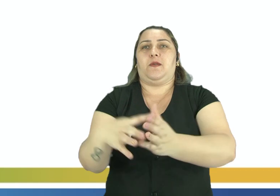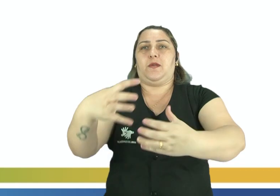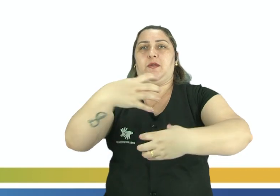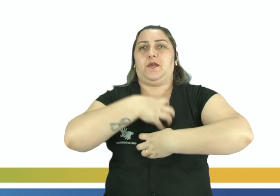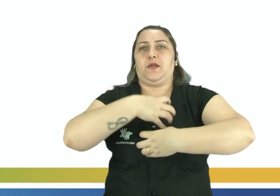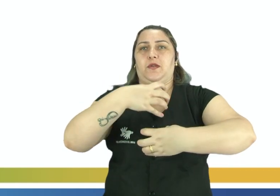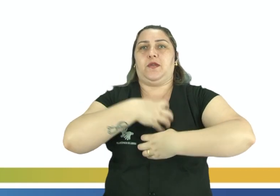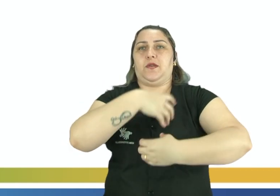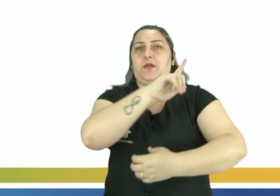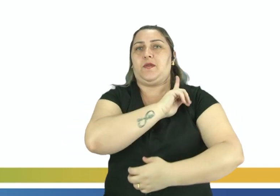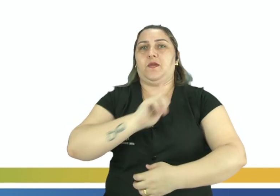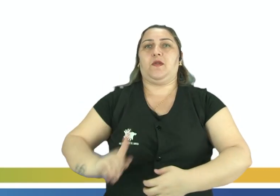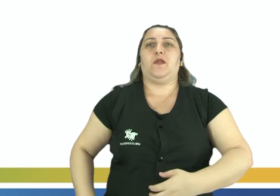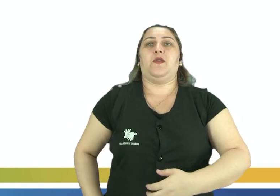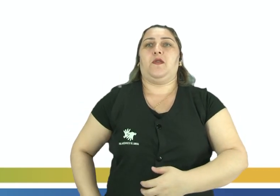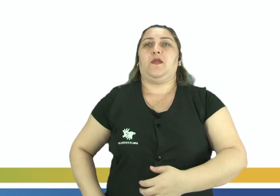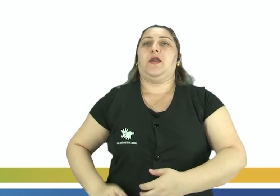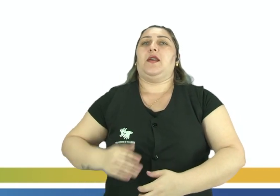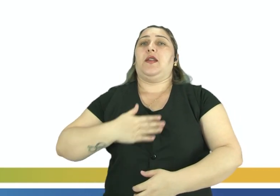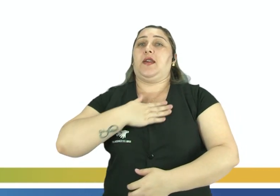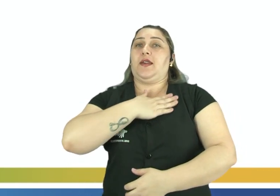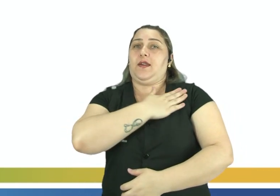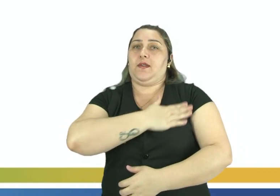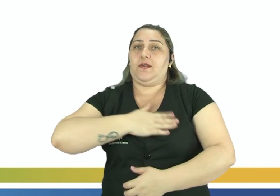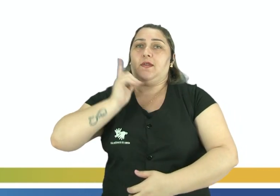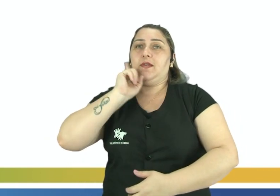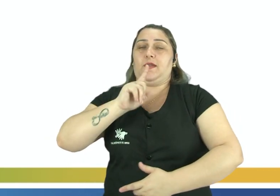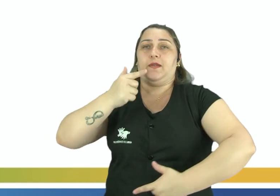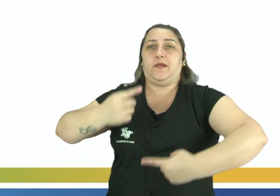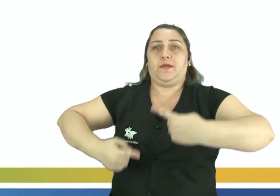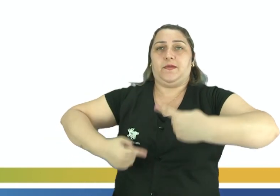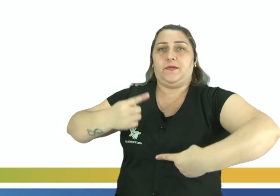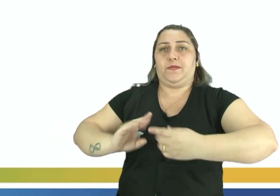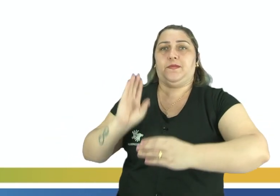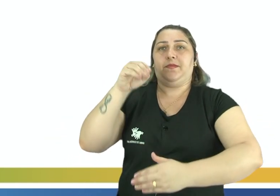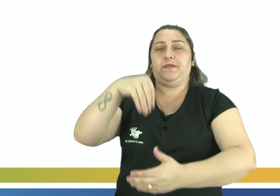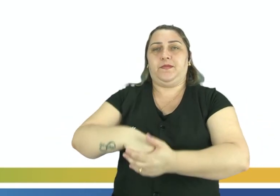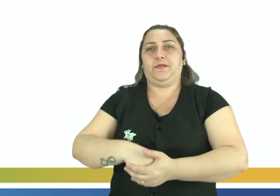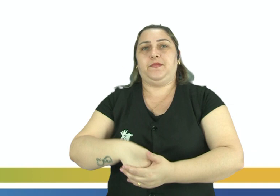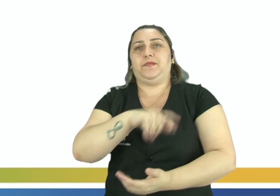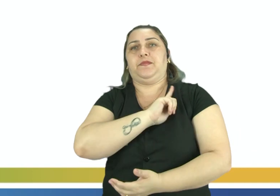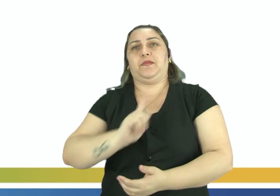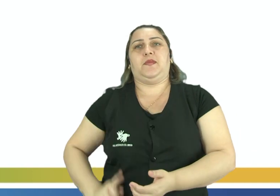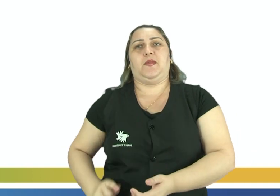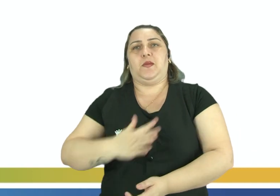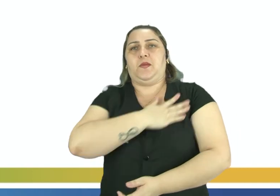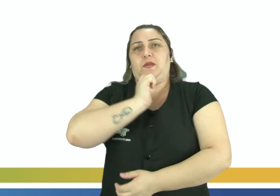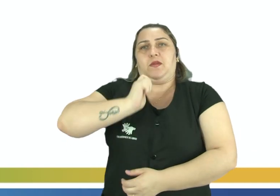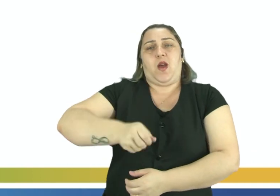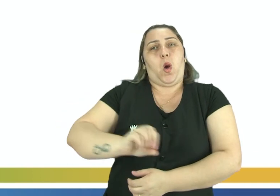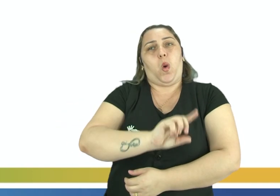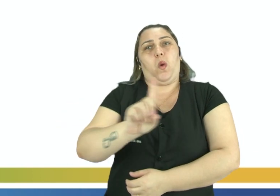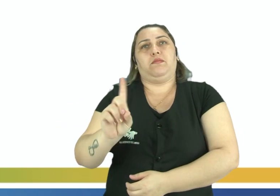um governo simpatizante à sua política americana, seja de forma ditatorial ou